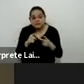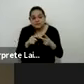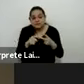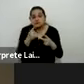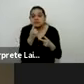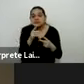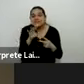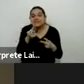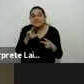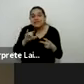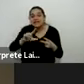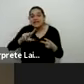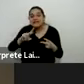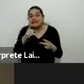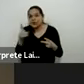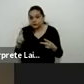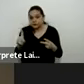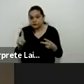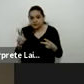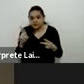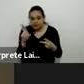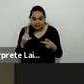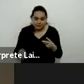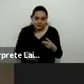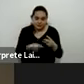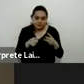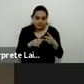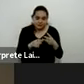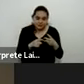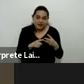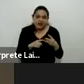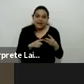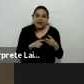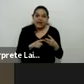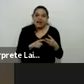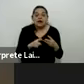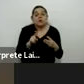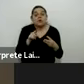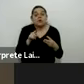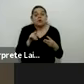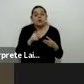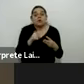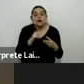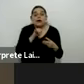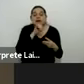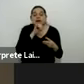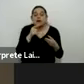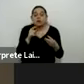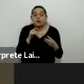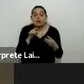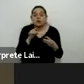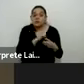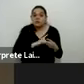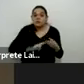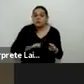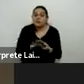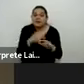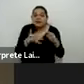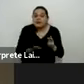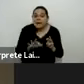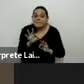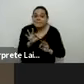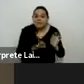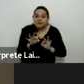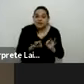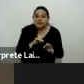nisso. Terceiro, o governo não quer taxar grandes fortunas. Não faz parte do projeto taxar